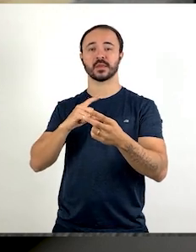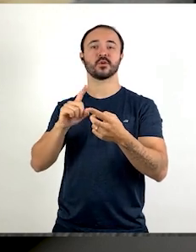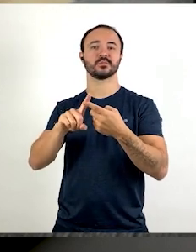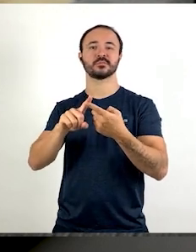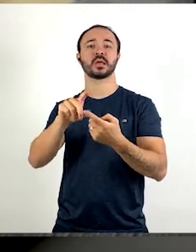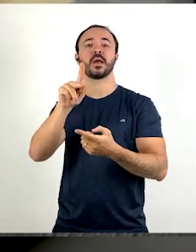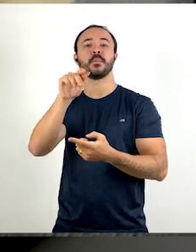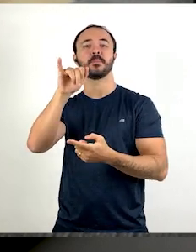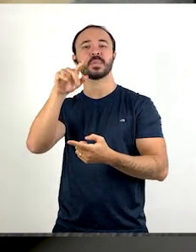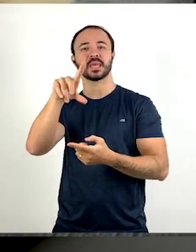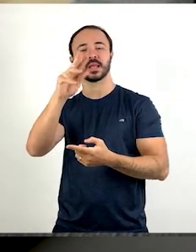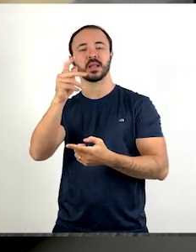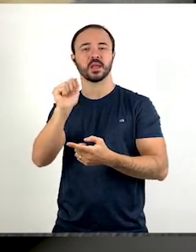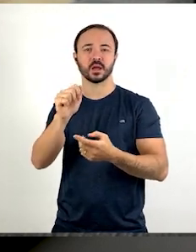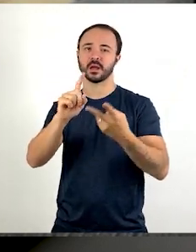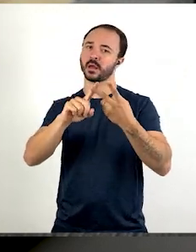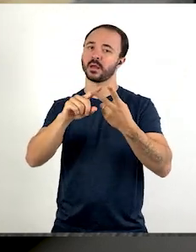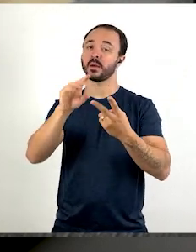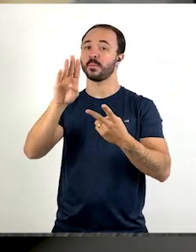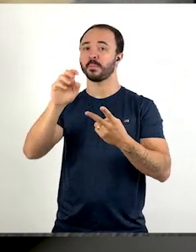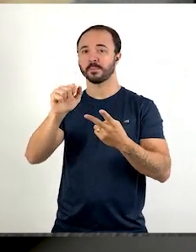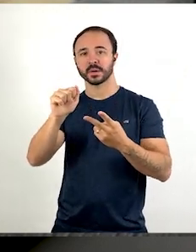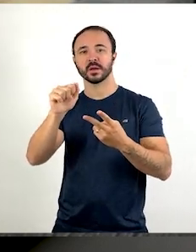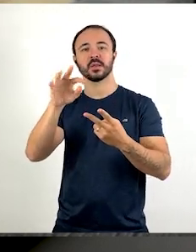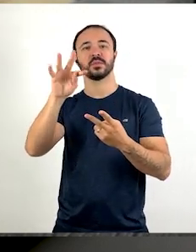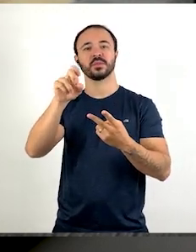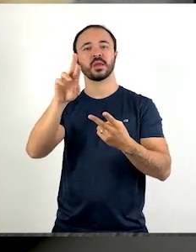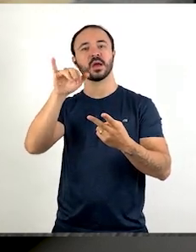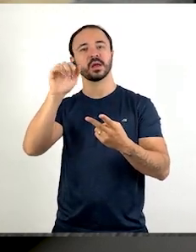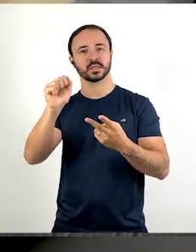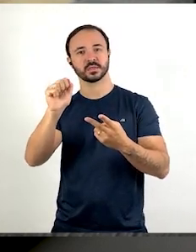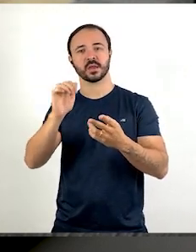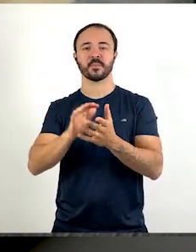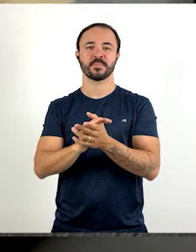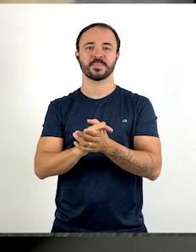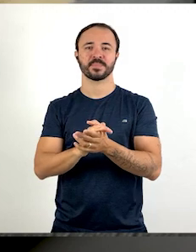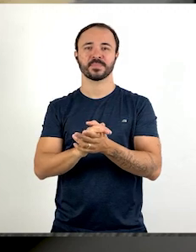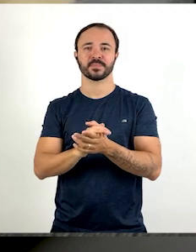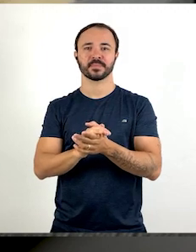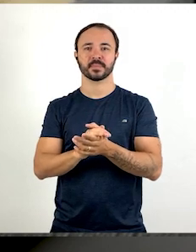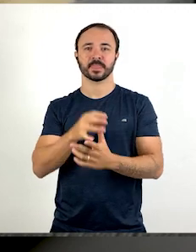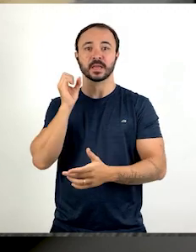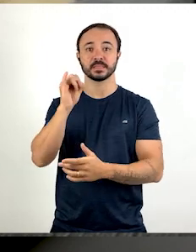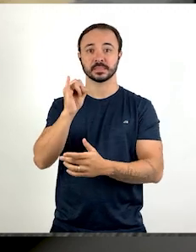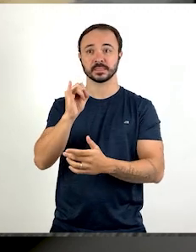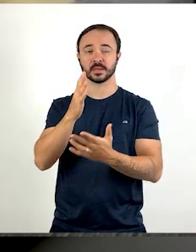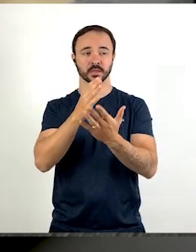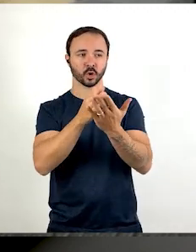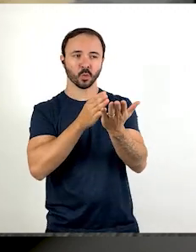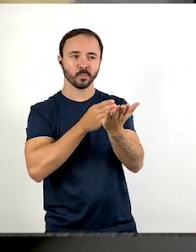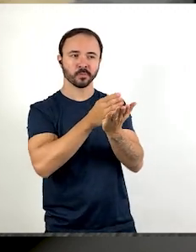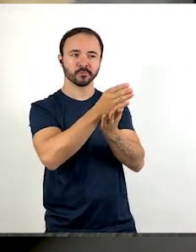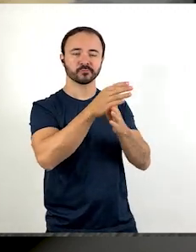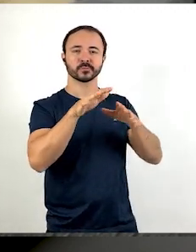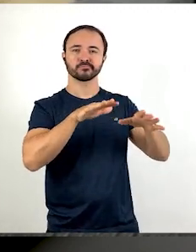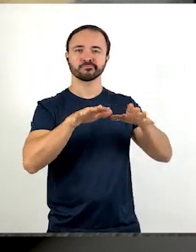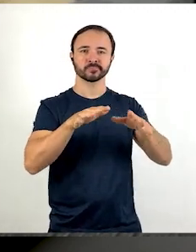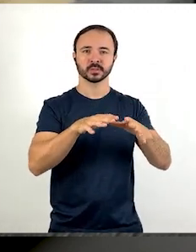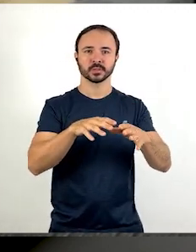e baterias. Quando o sentido de movimento dos portadores de carga